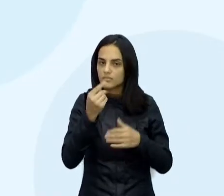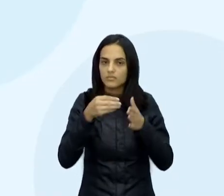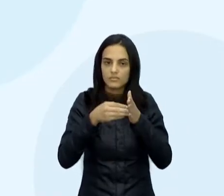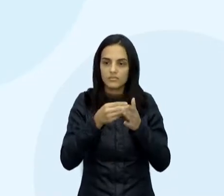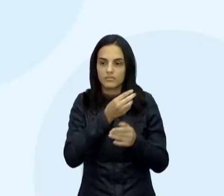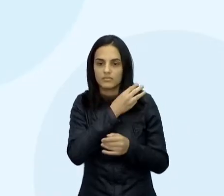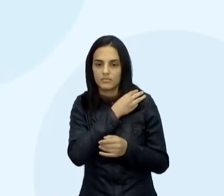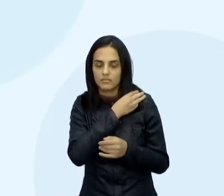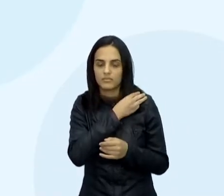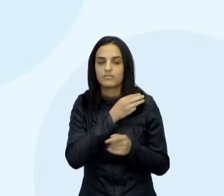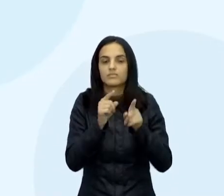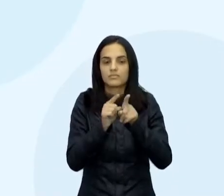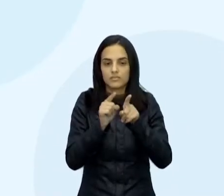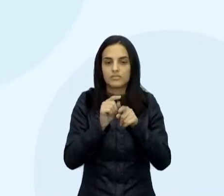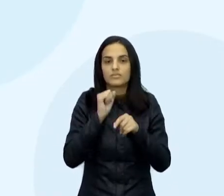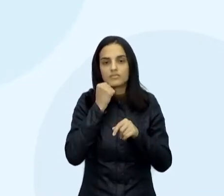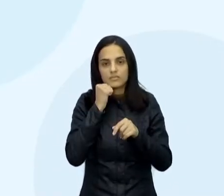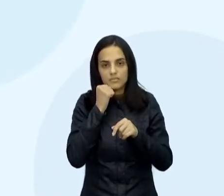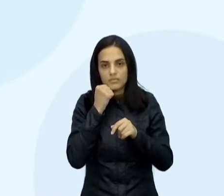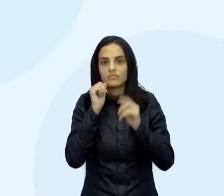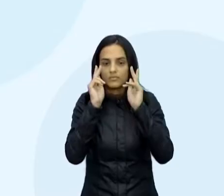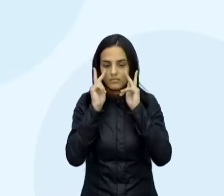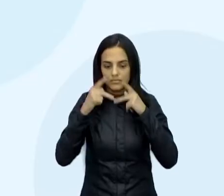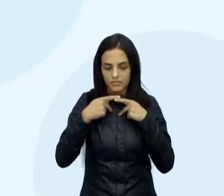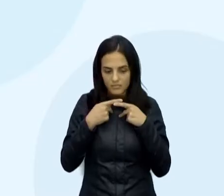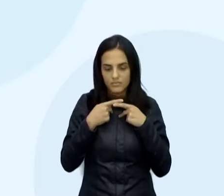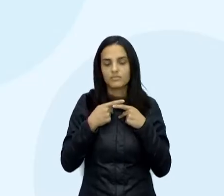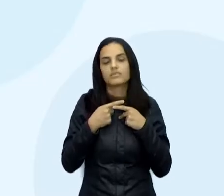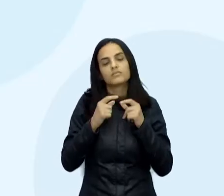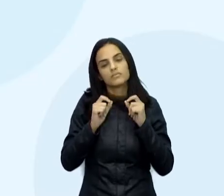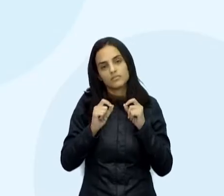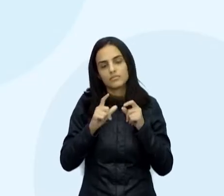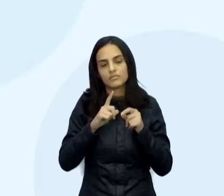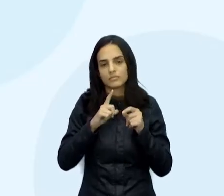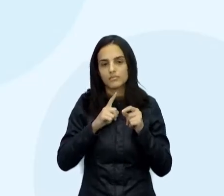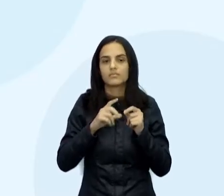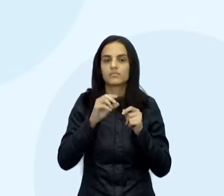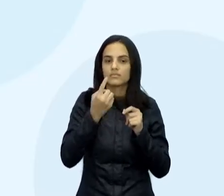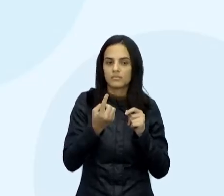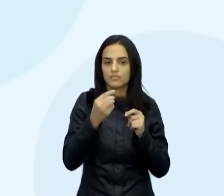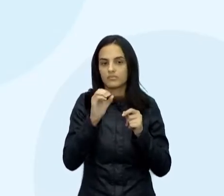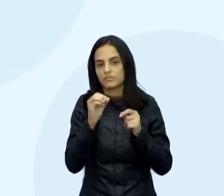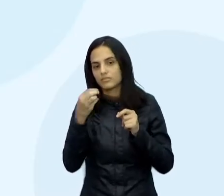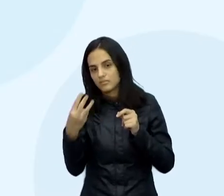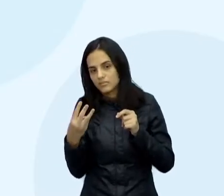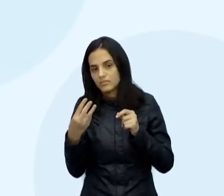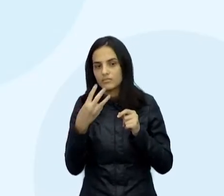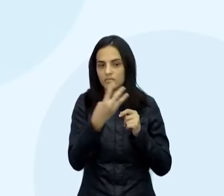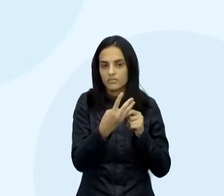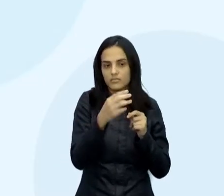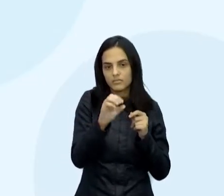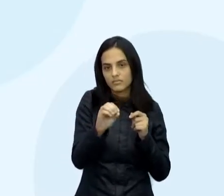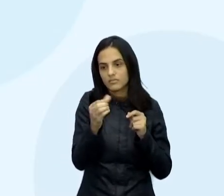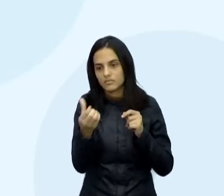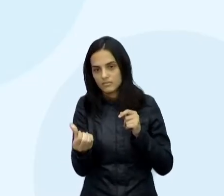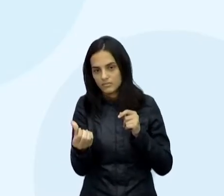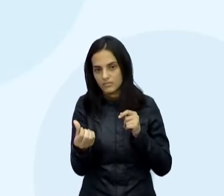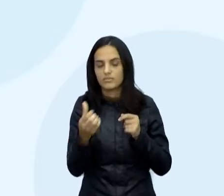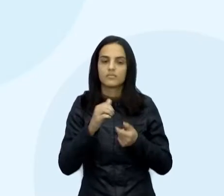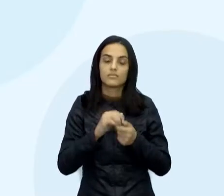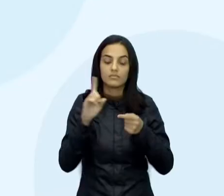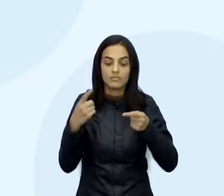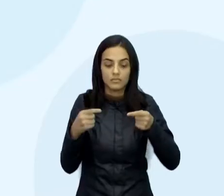médio, também das ciências humanas sociais aplicadas, 103, 306.